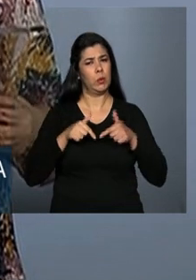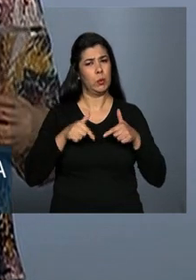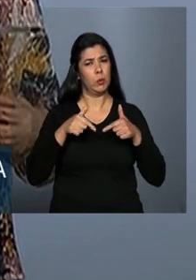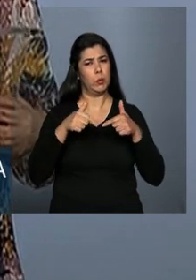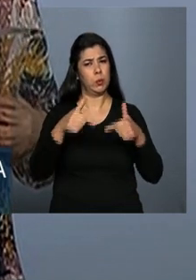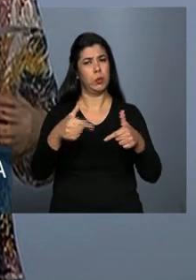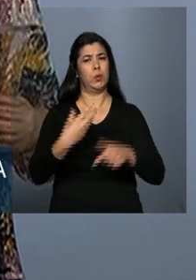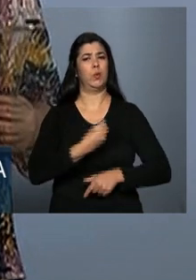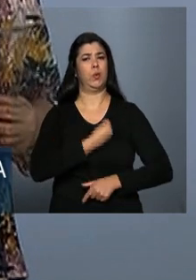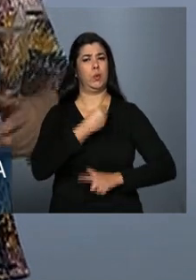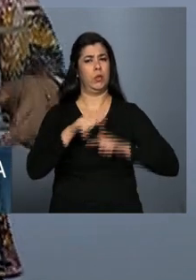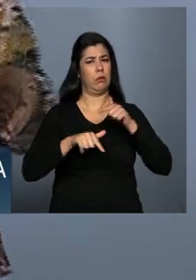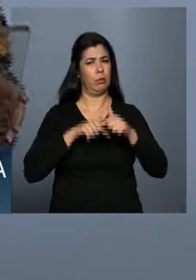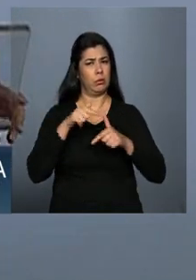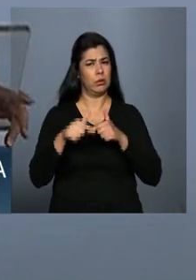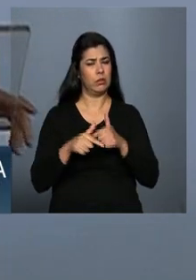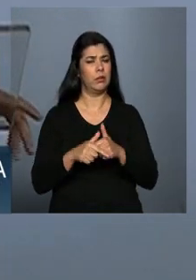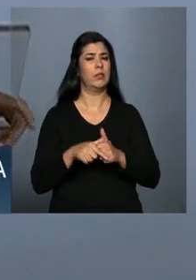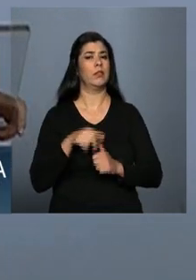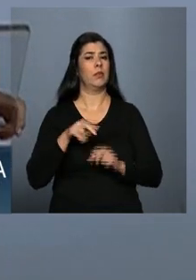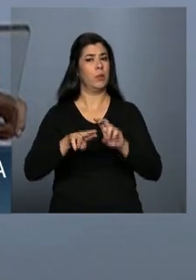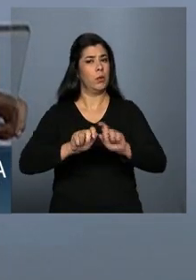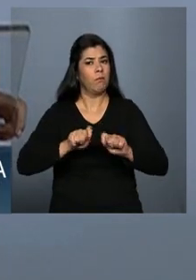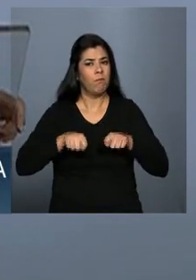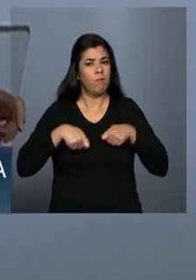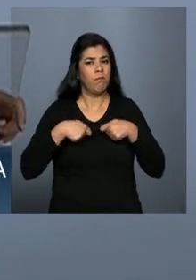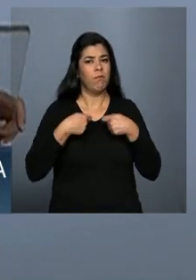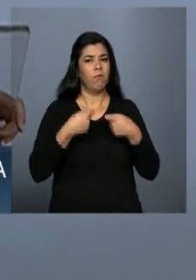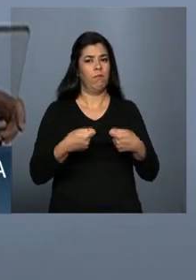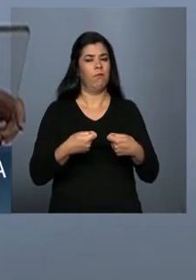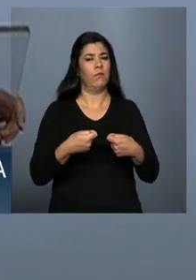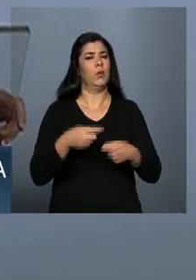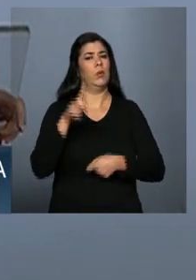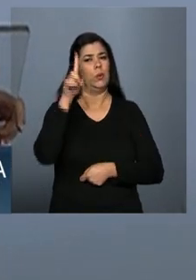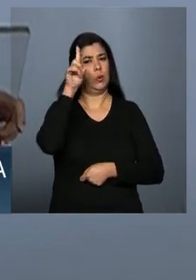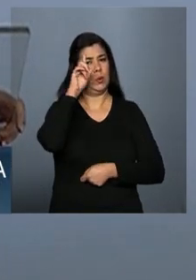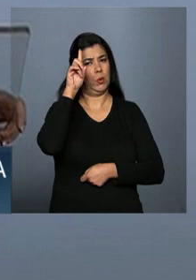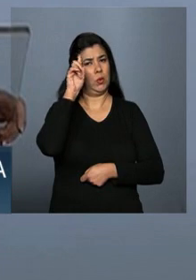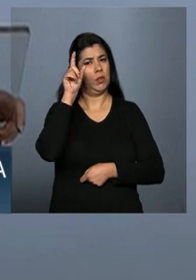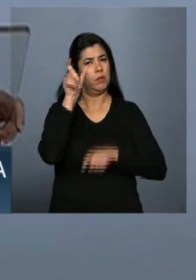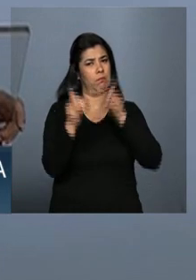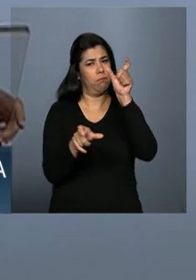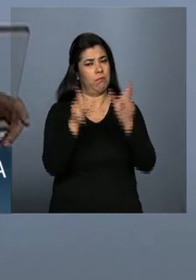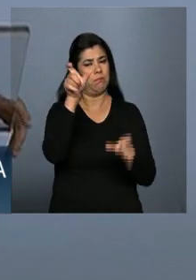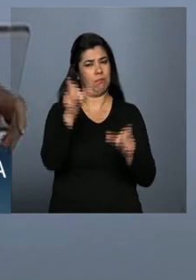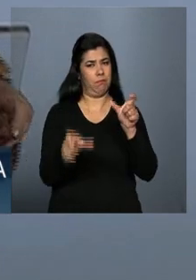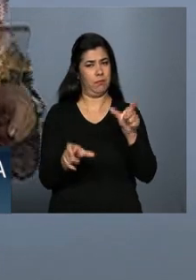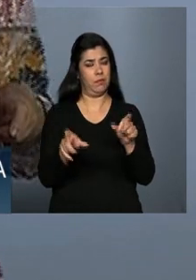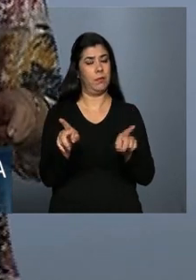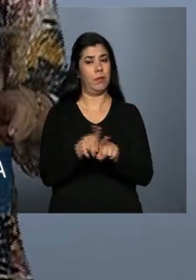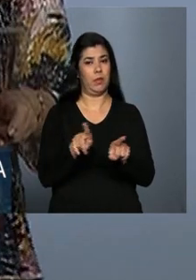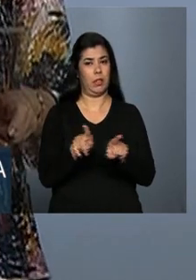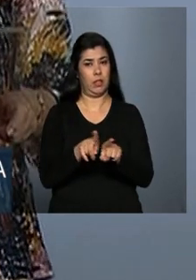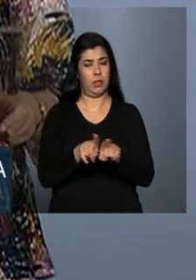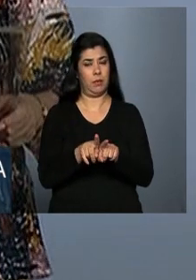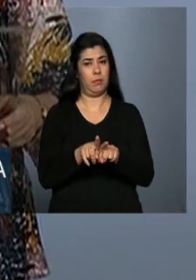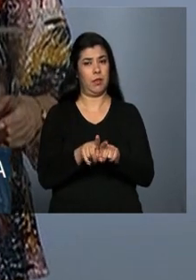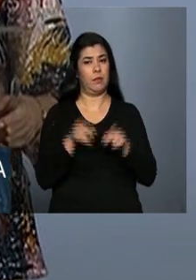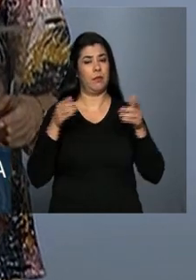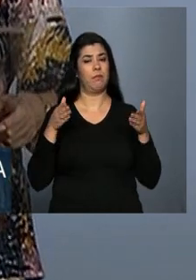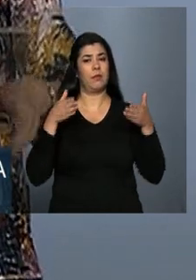da sua vida. Seja pelo esforço de cada um e de cada uma, seja